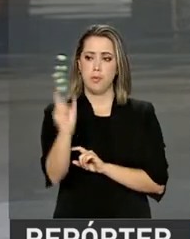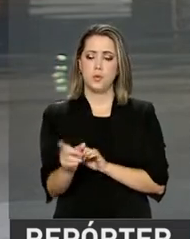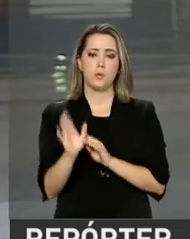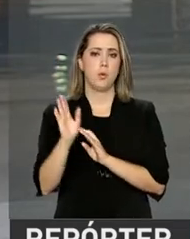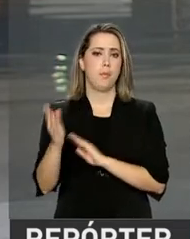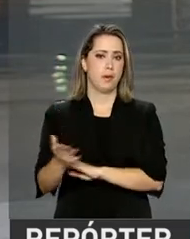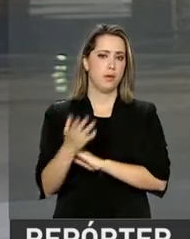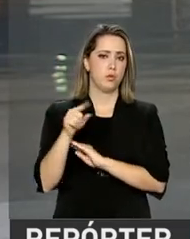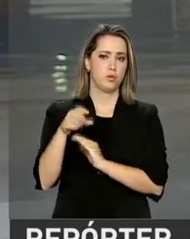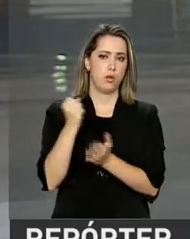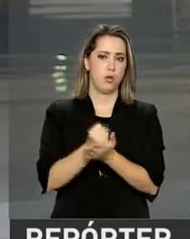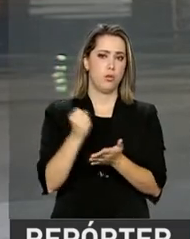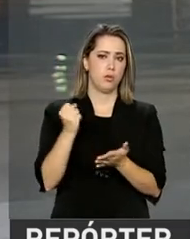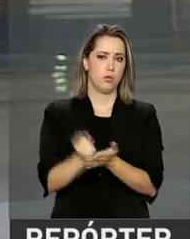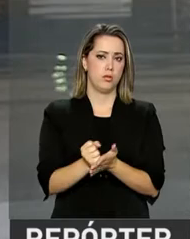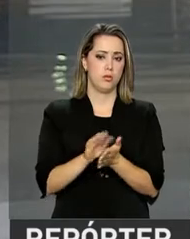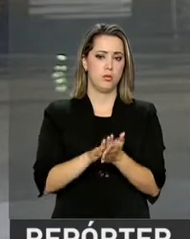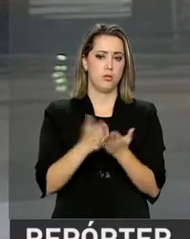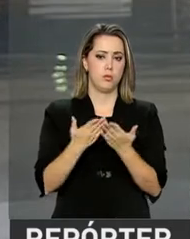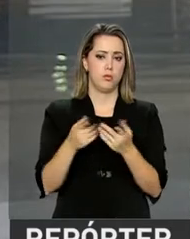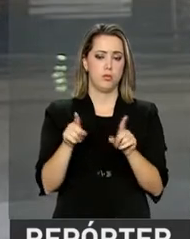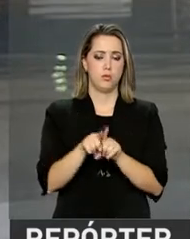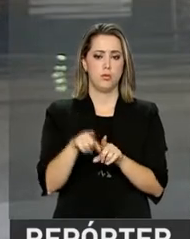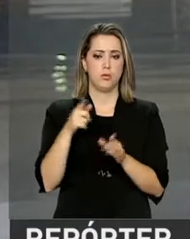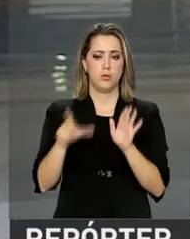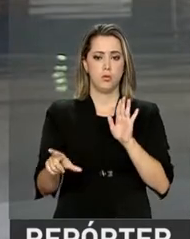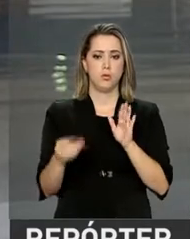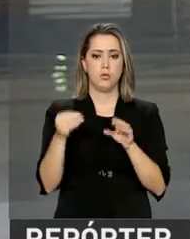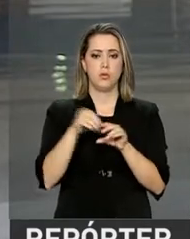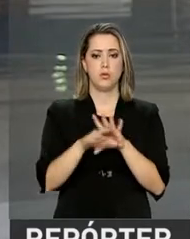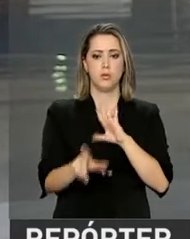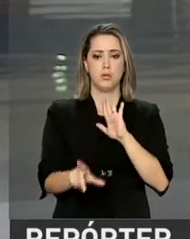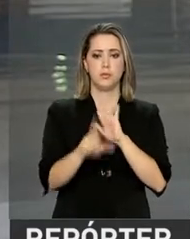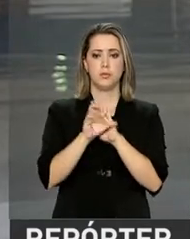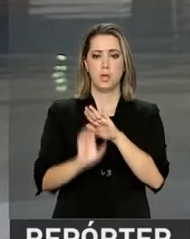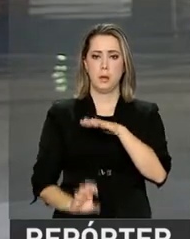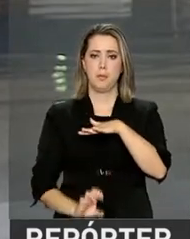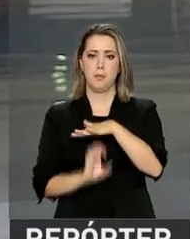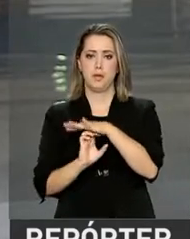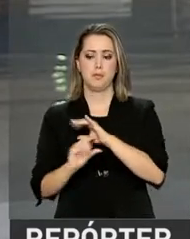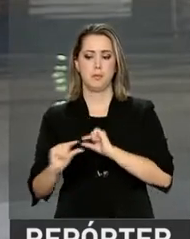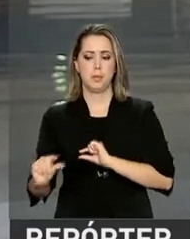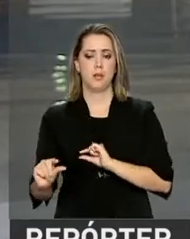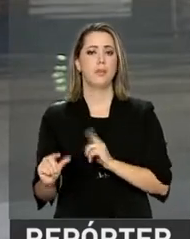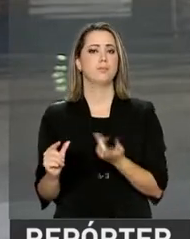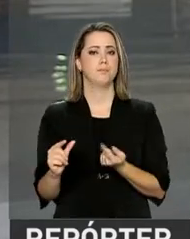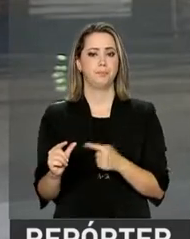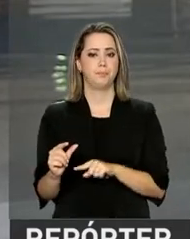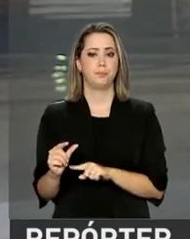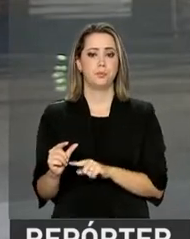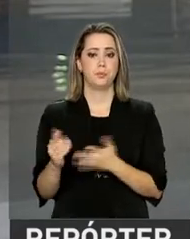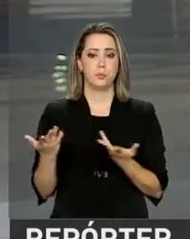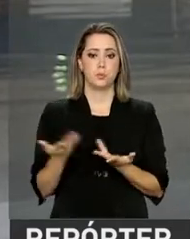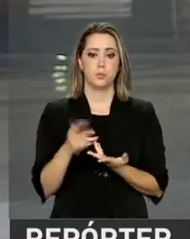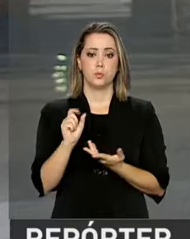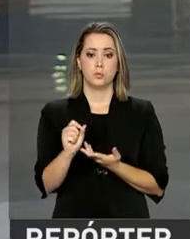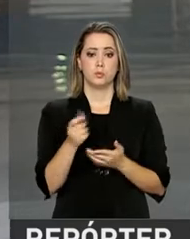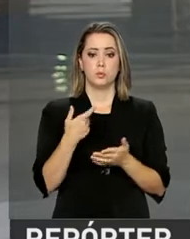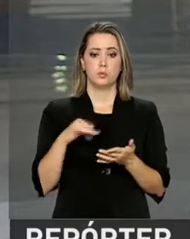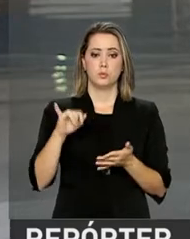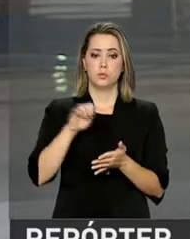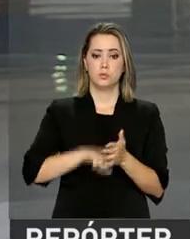contratado e ele se legaliza como pequeno empresário com regime de